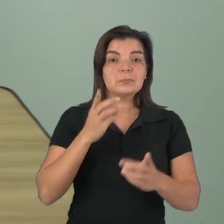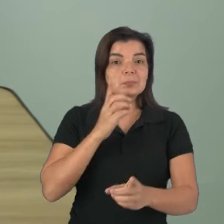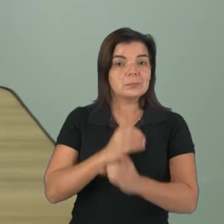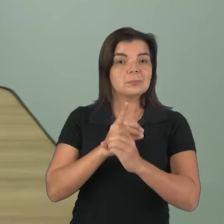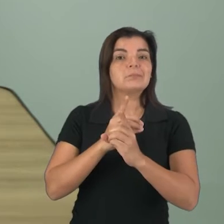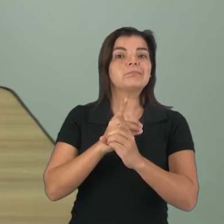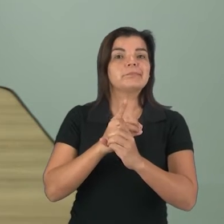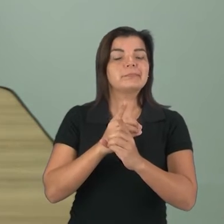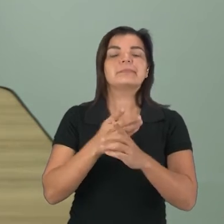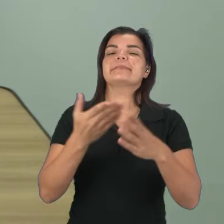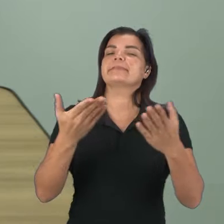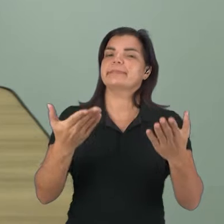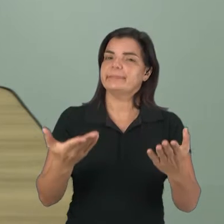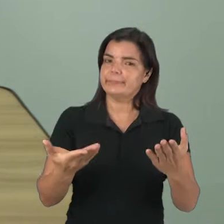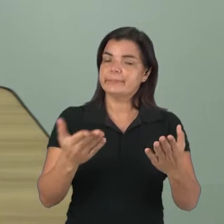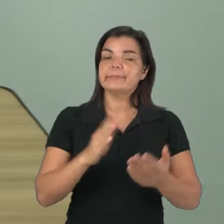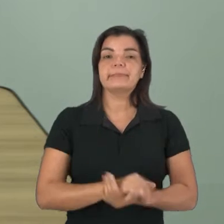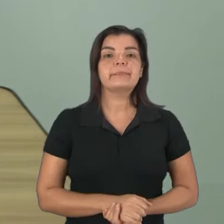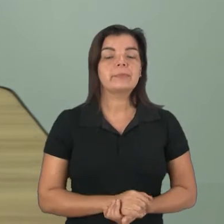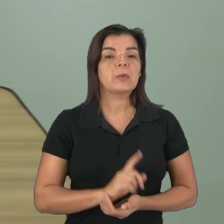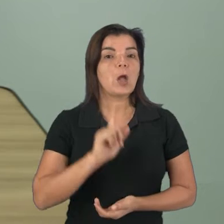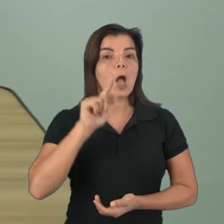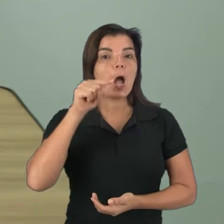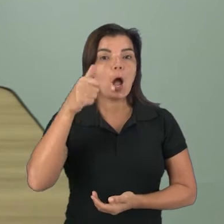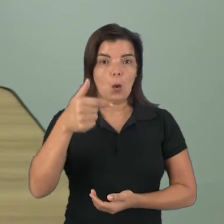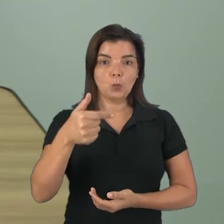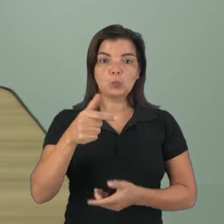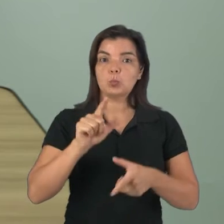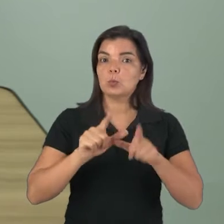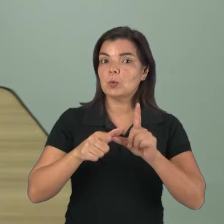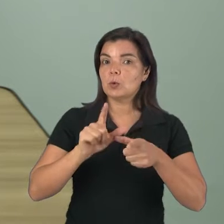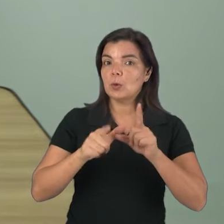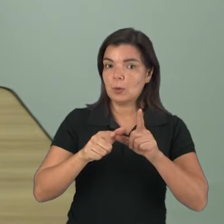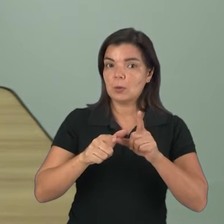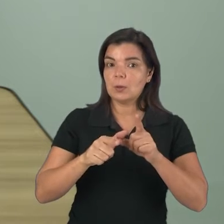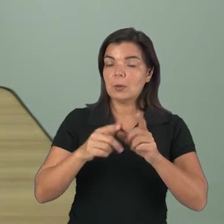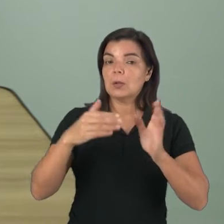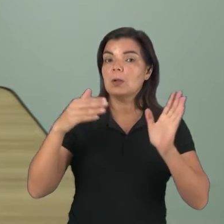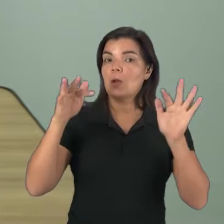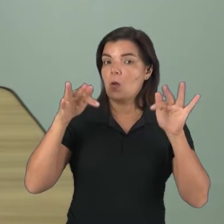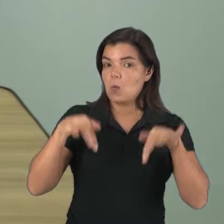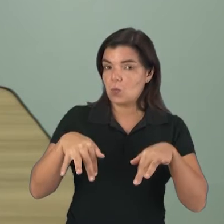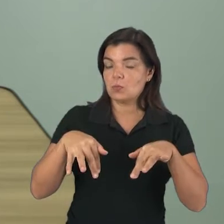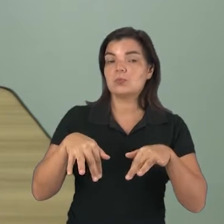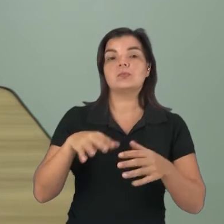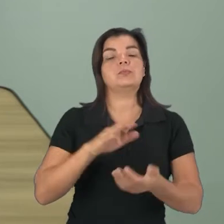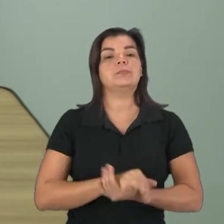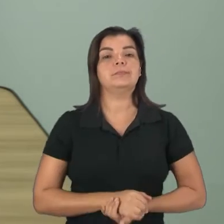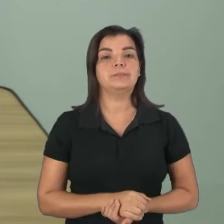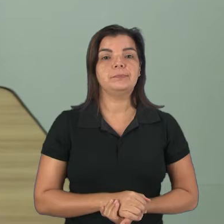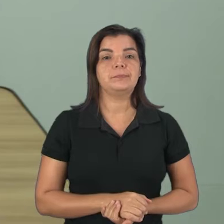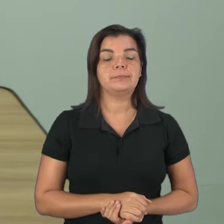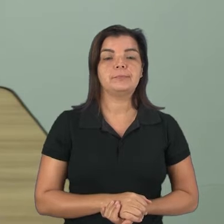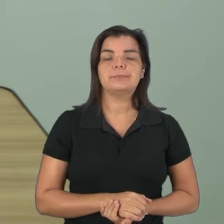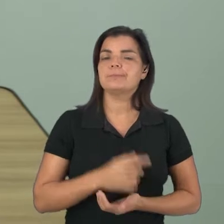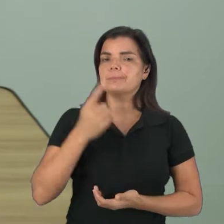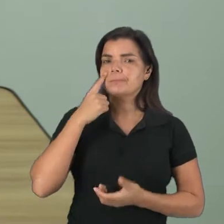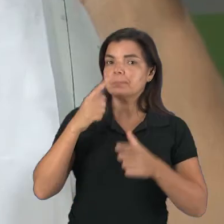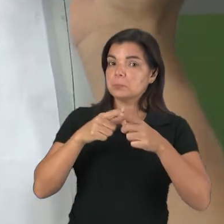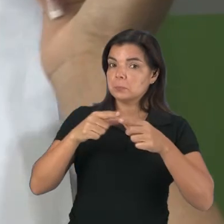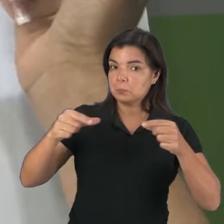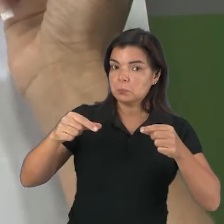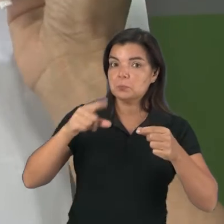descobrir a vamos ver qual é a última letra da palavra mamão a